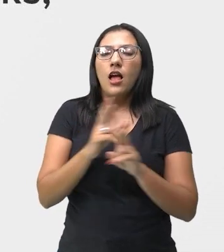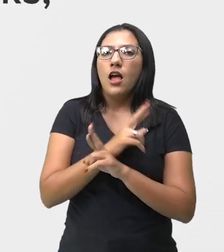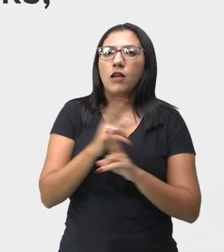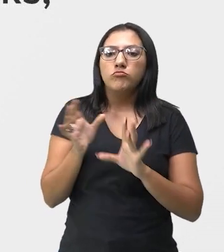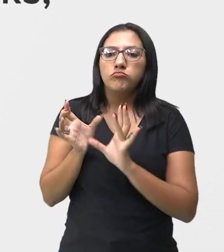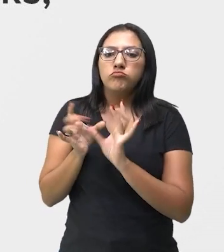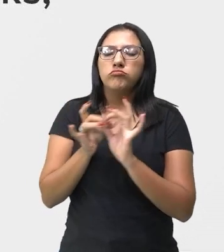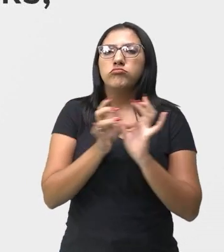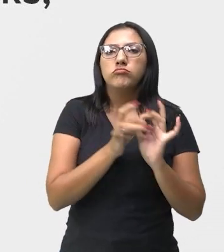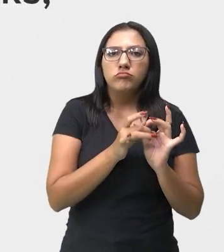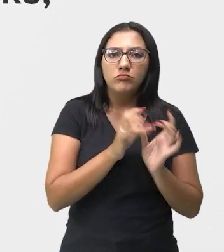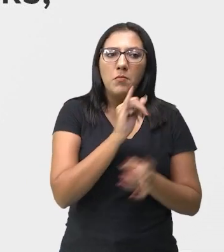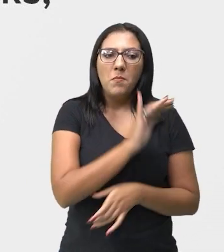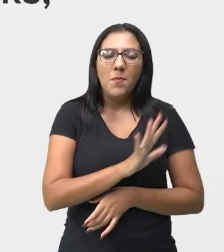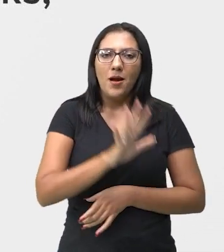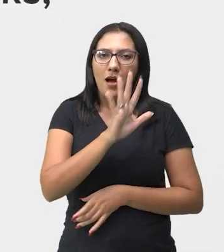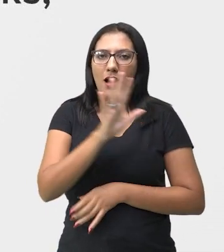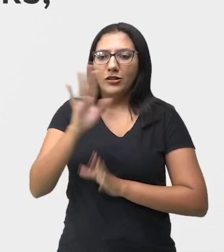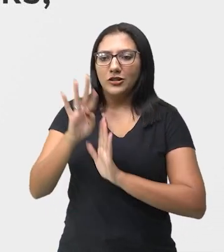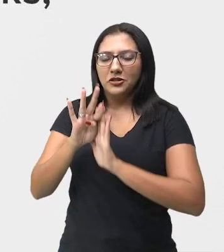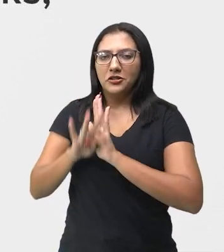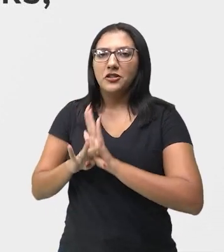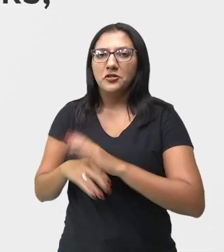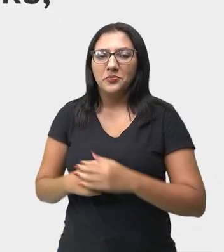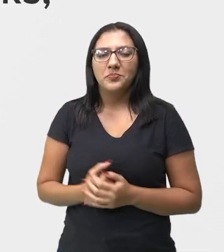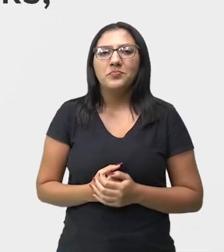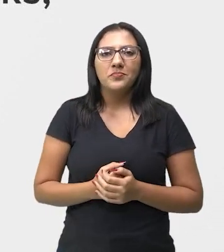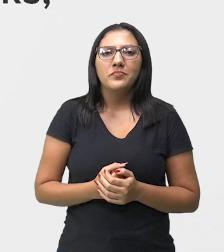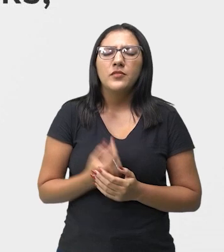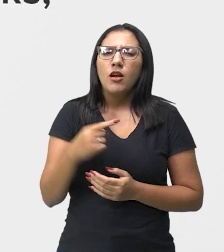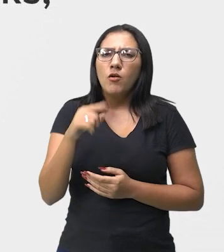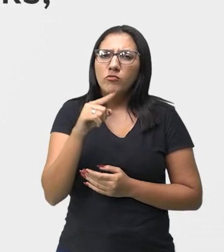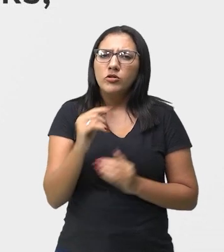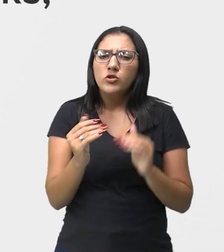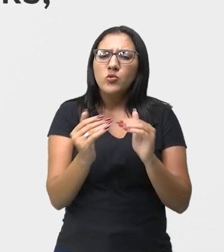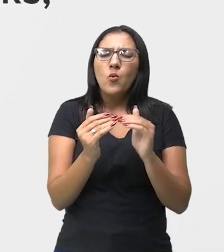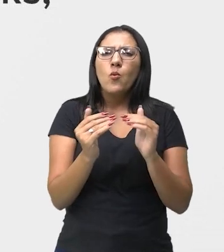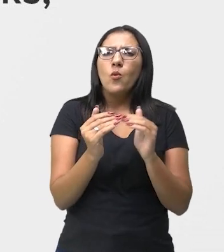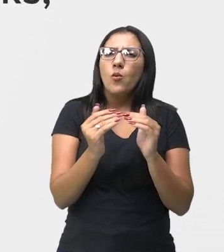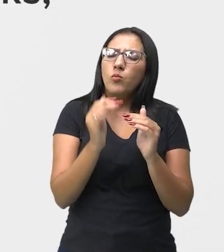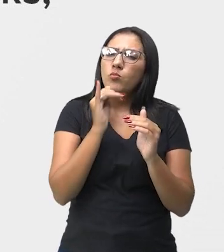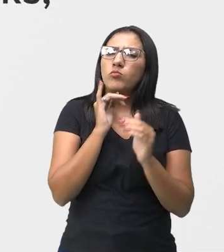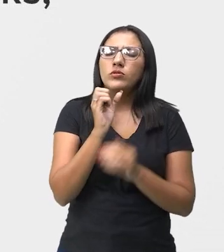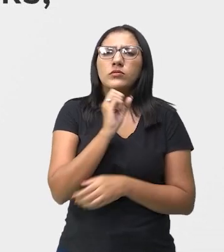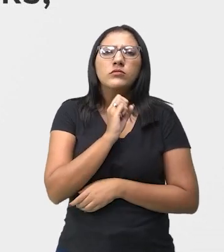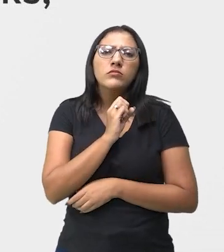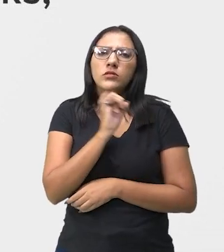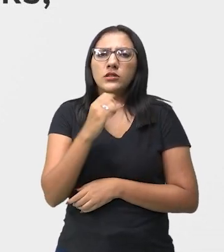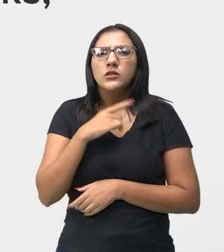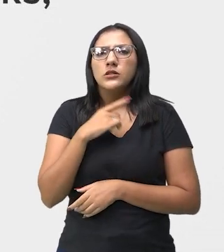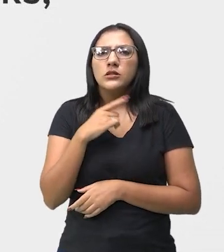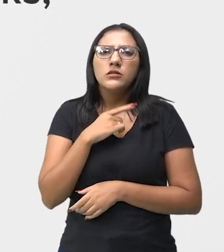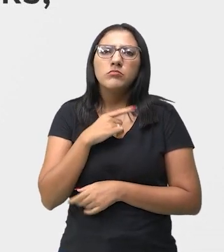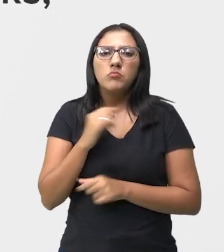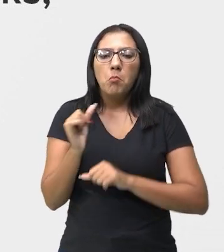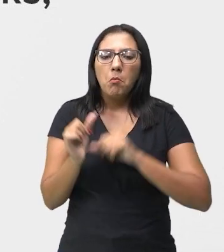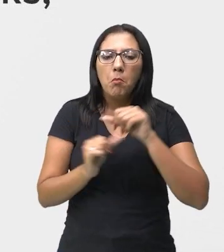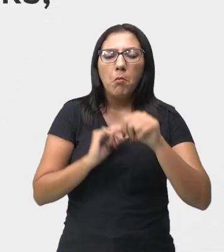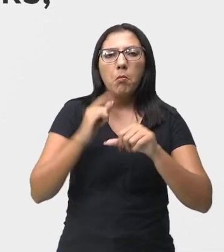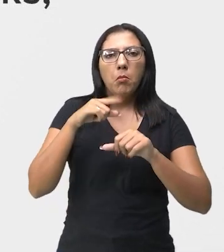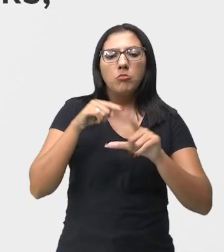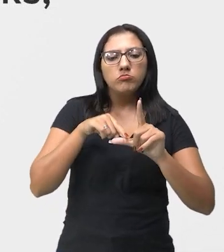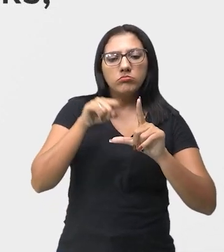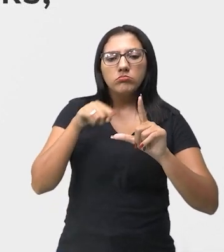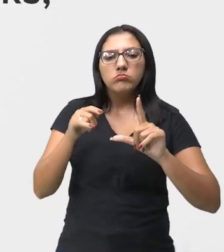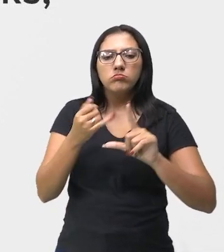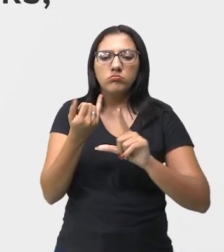um infográfico é importante que se tenha todo um trabalho relacionado aí à questão da combinação